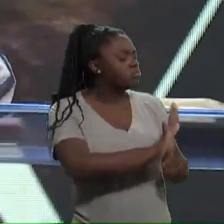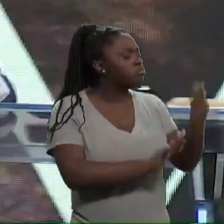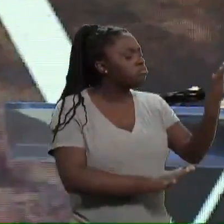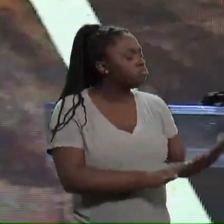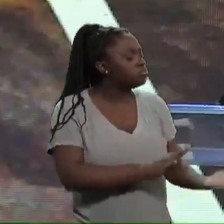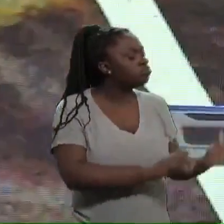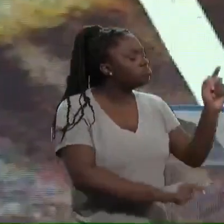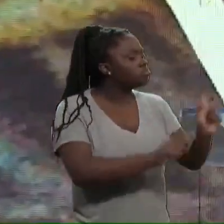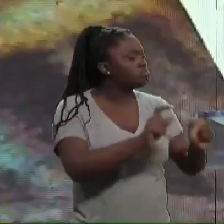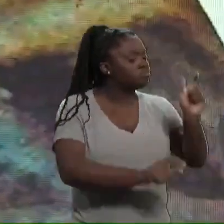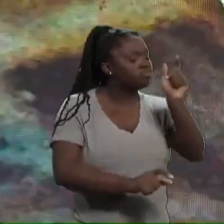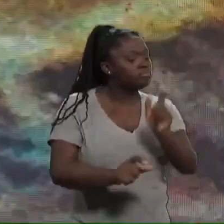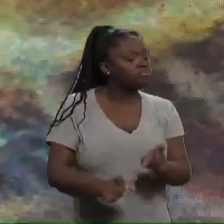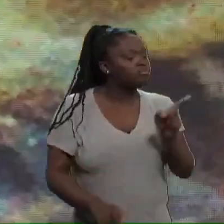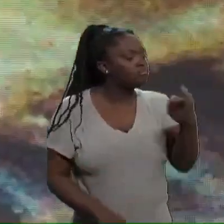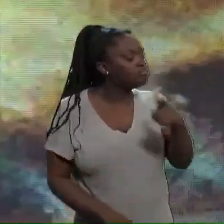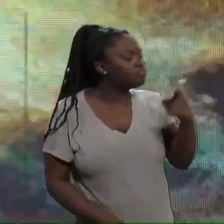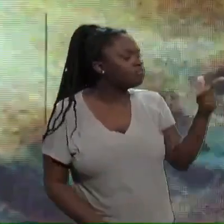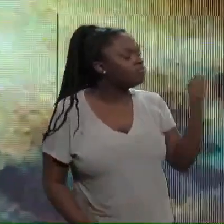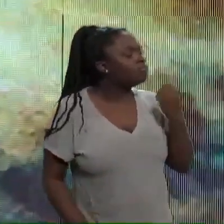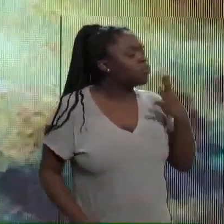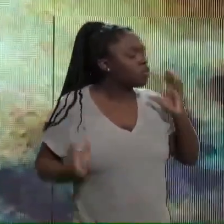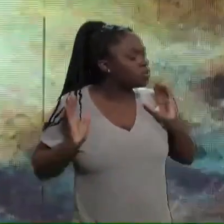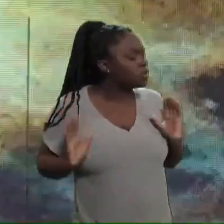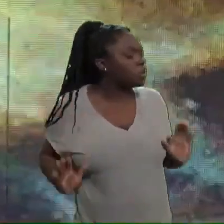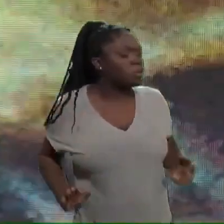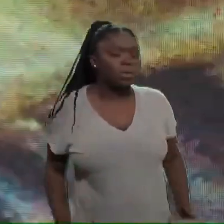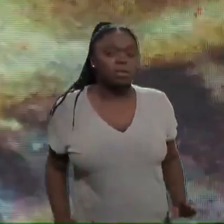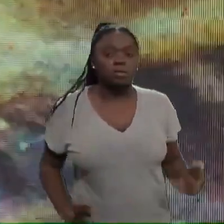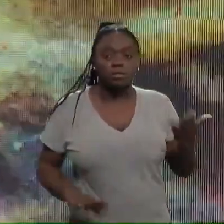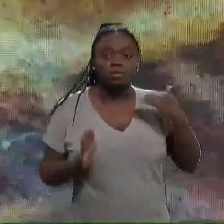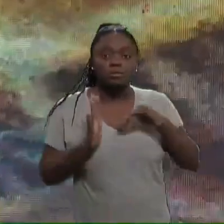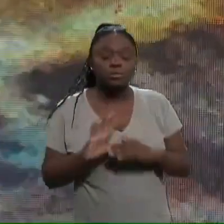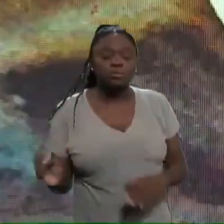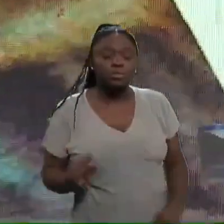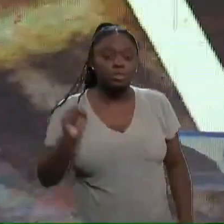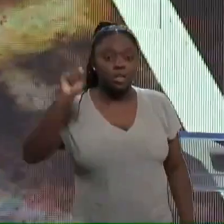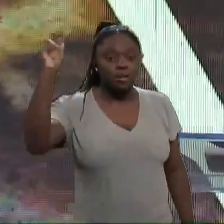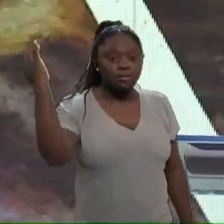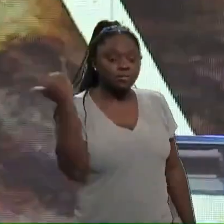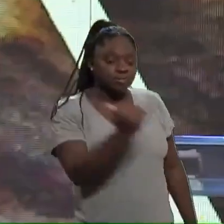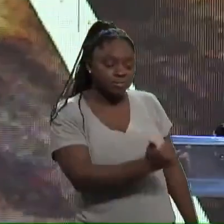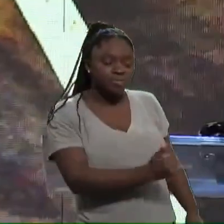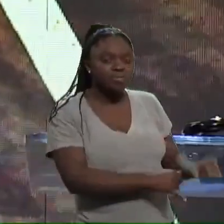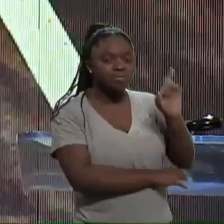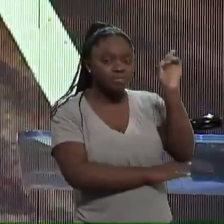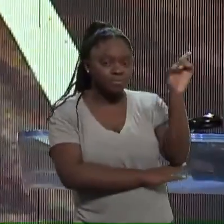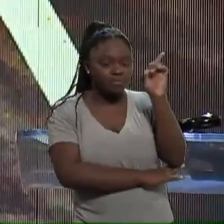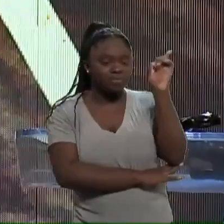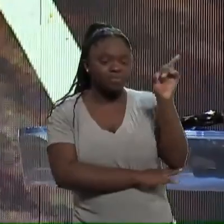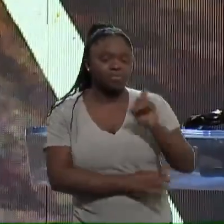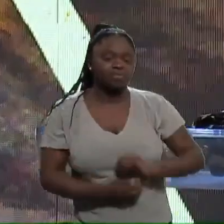das pessoas, você não tem bons modos. É tudo isso que Saul está dizendo para Davi.